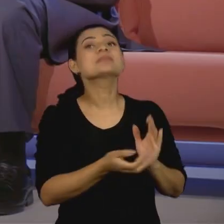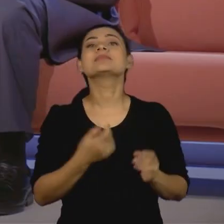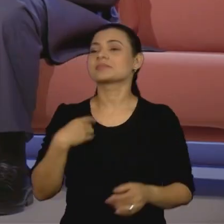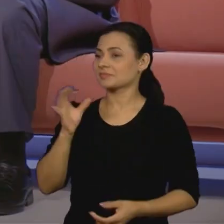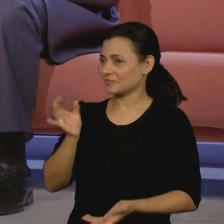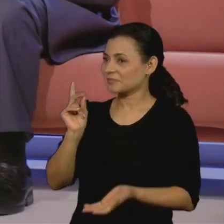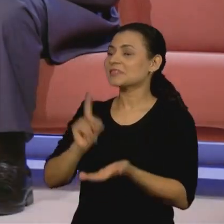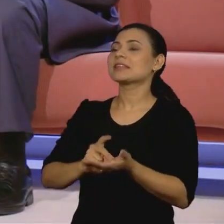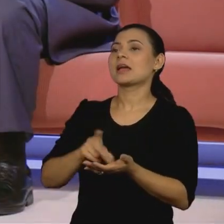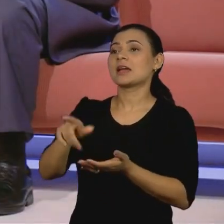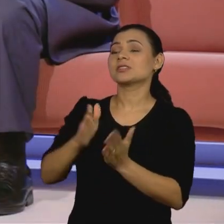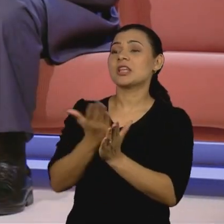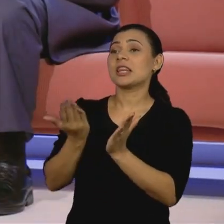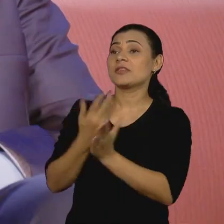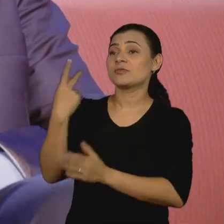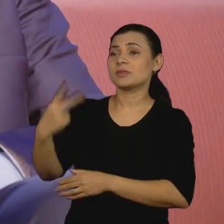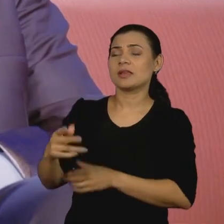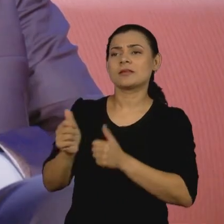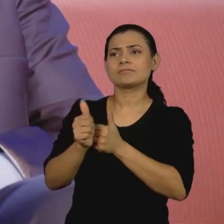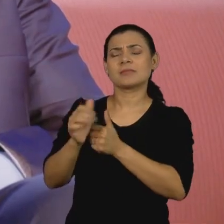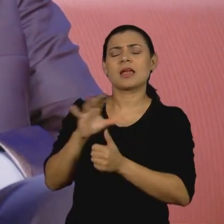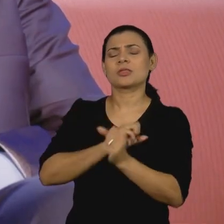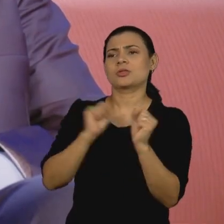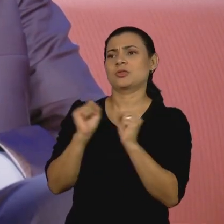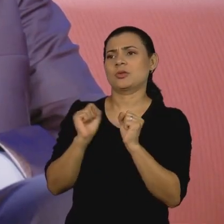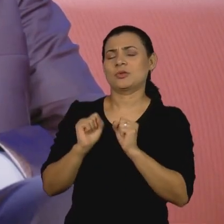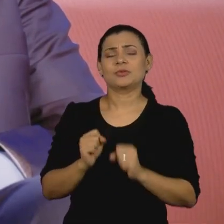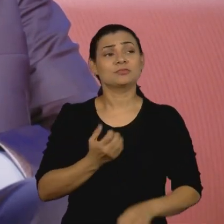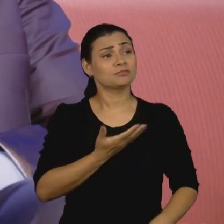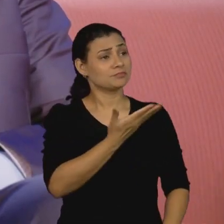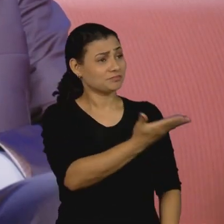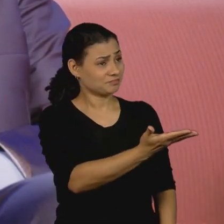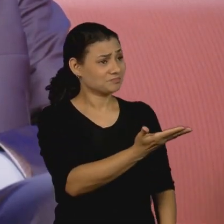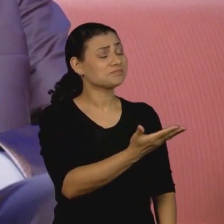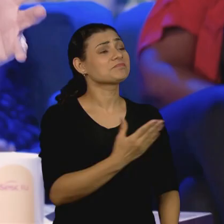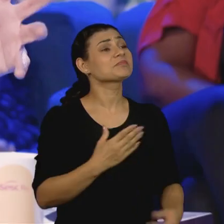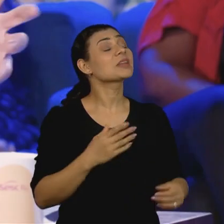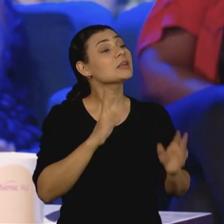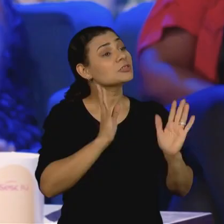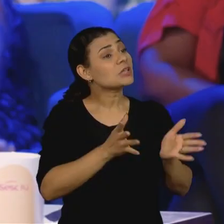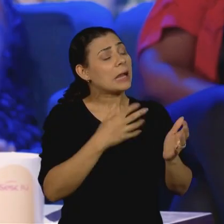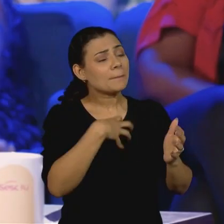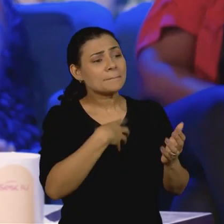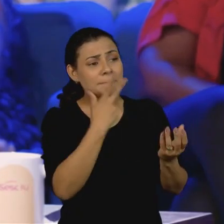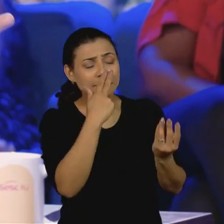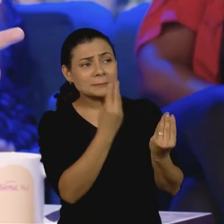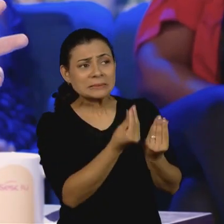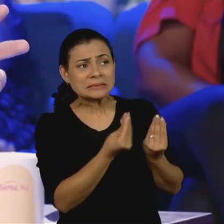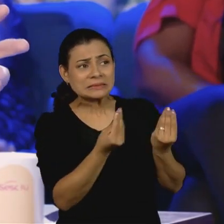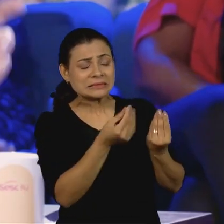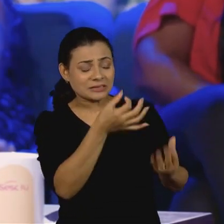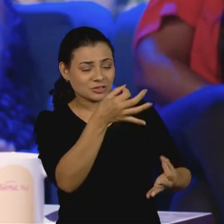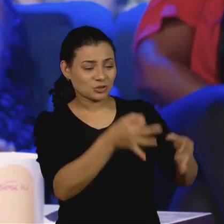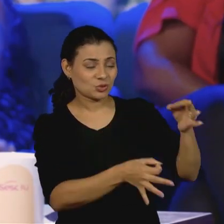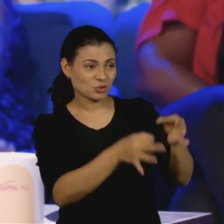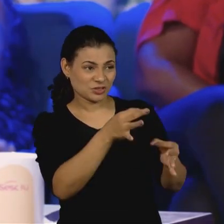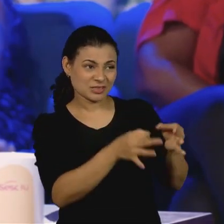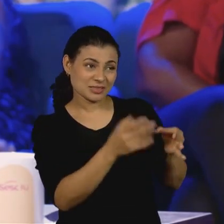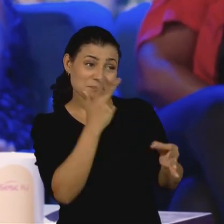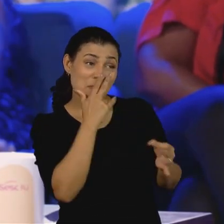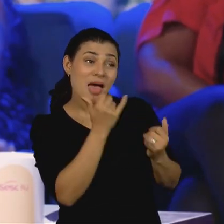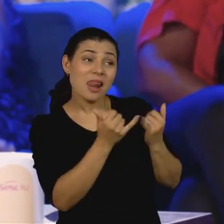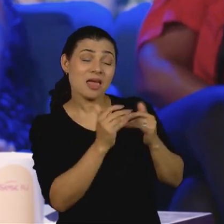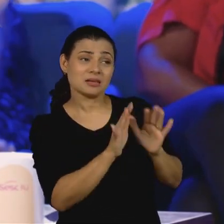acompanhei todos os livros dele, gosto muito. Ministro, a gente tem às vezes uma sensação de que a justiça, né? Isso